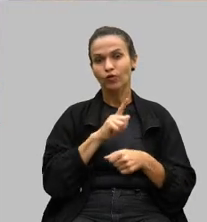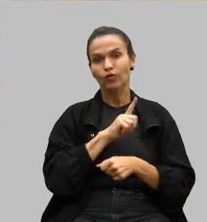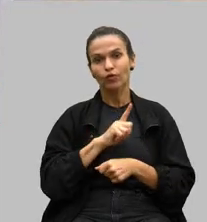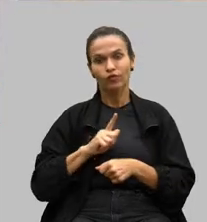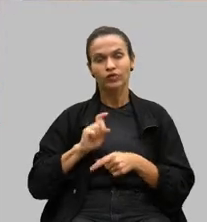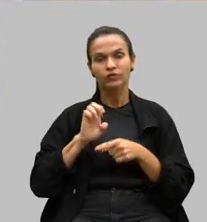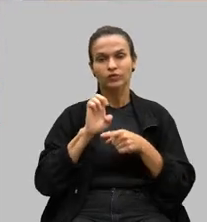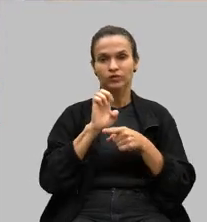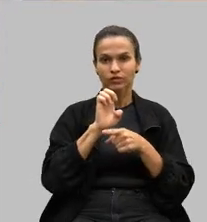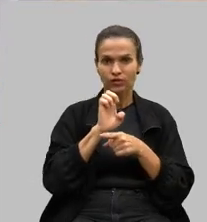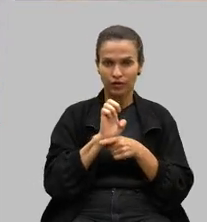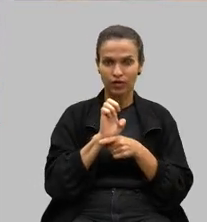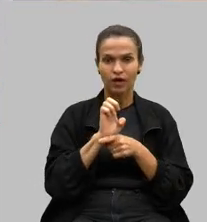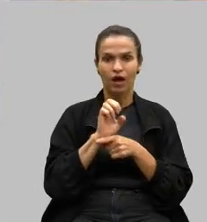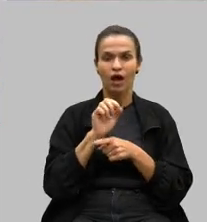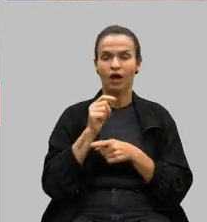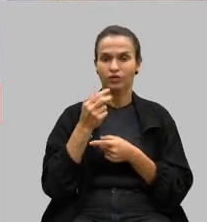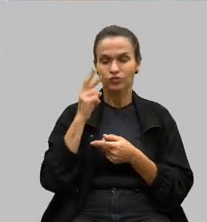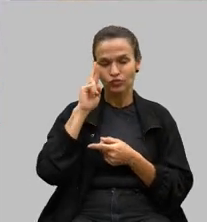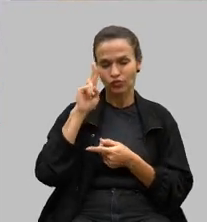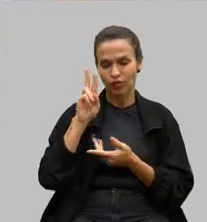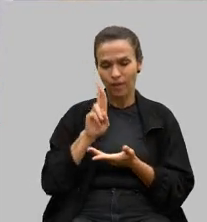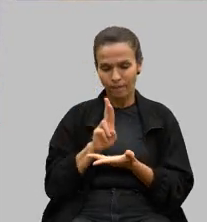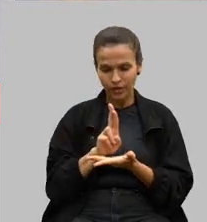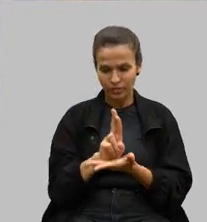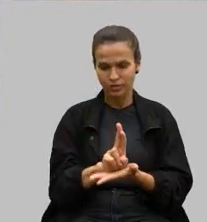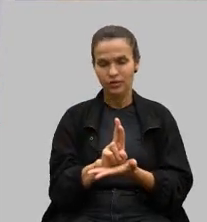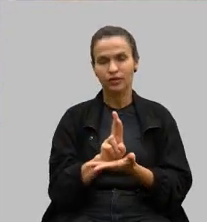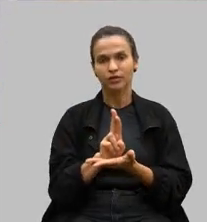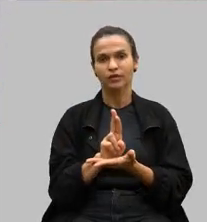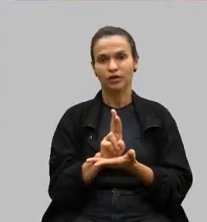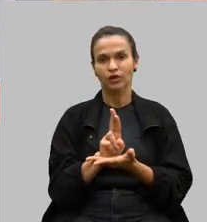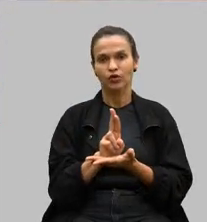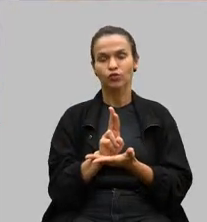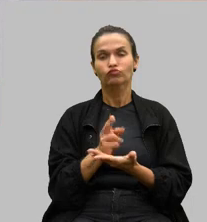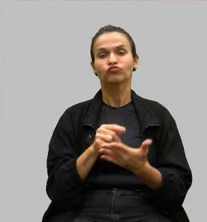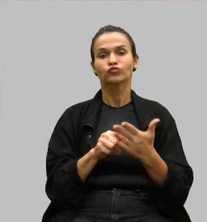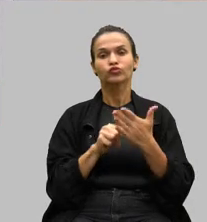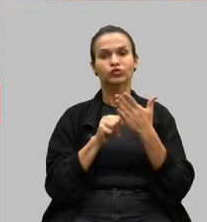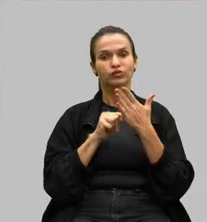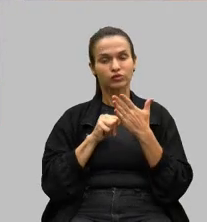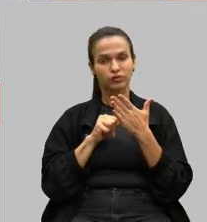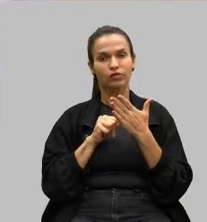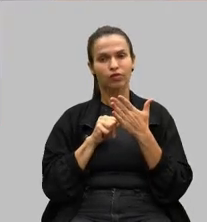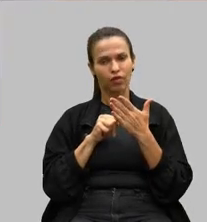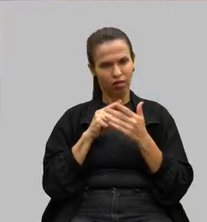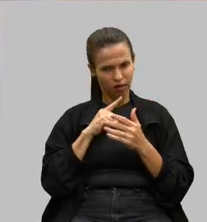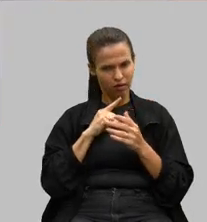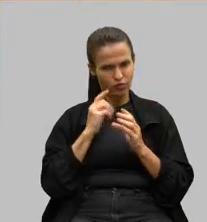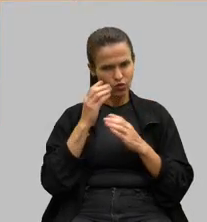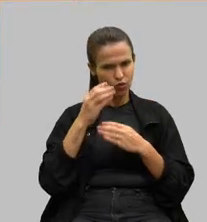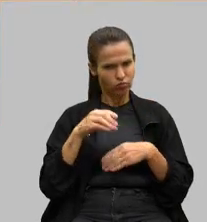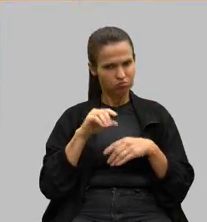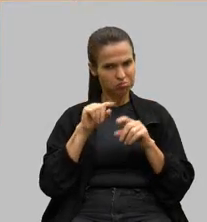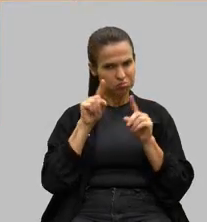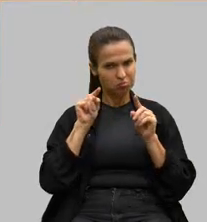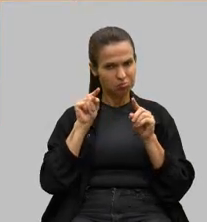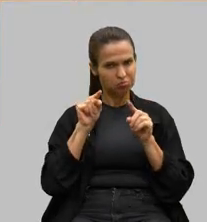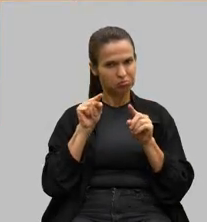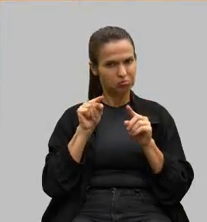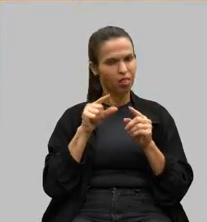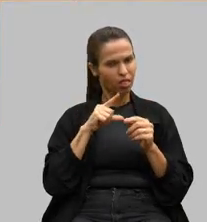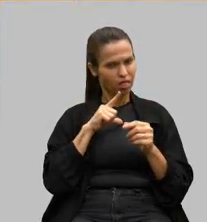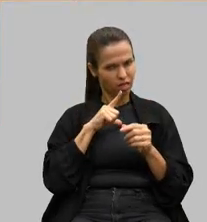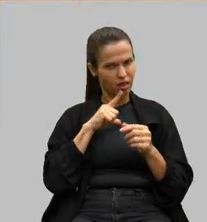do estado que aqui o senhor representa eh nos indique né teremos concurso temos sinalização